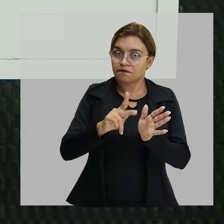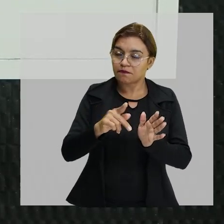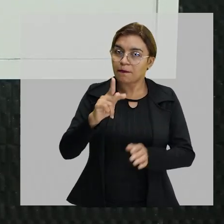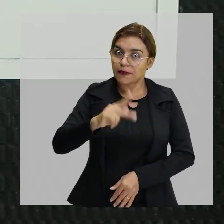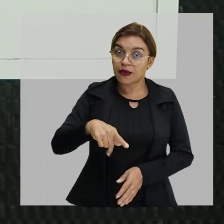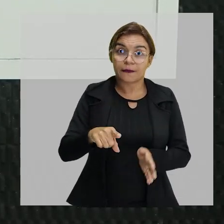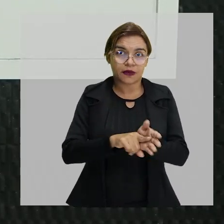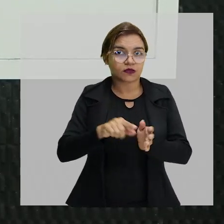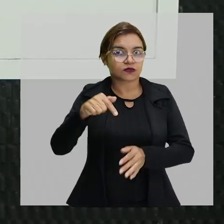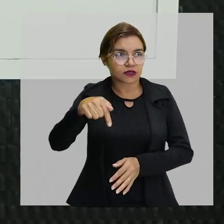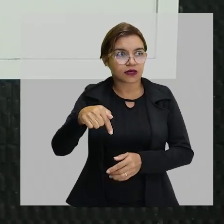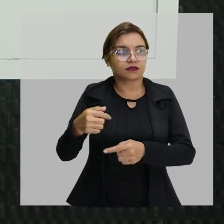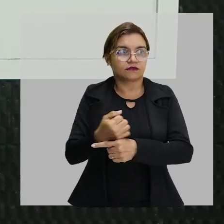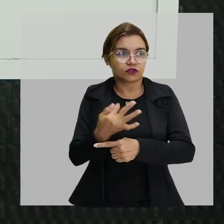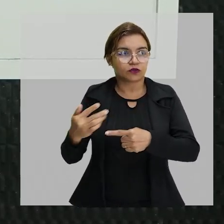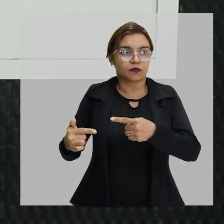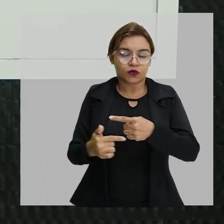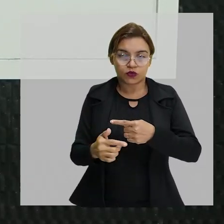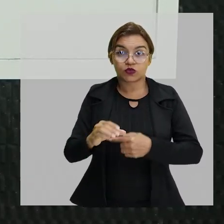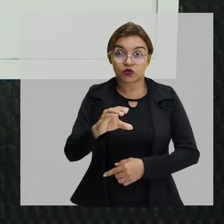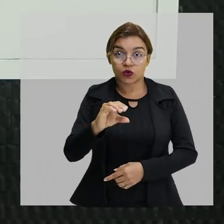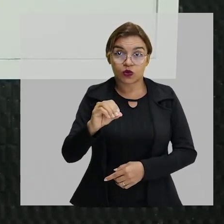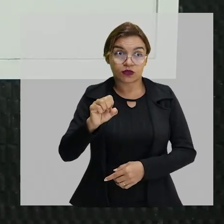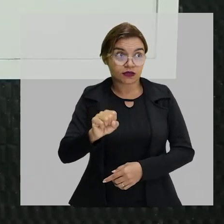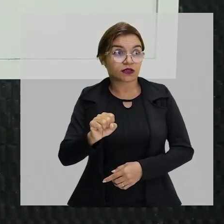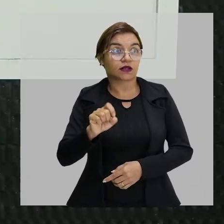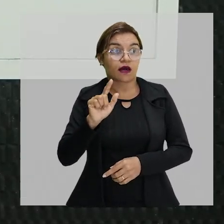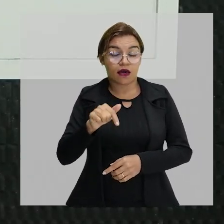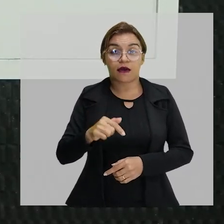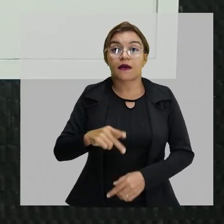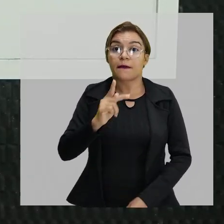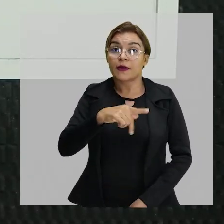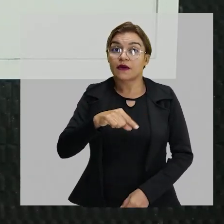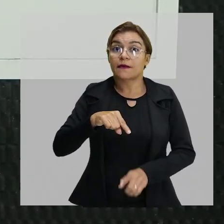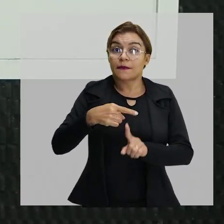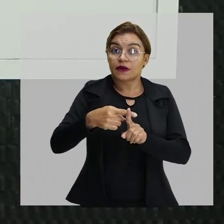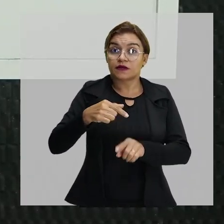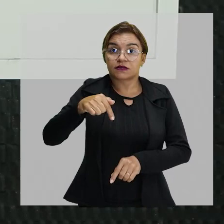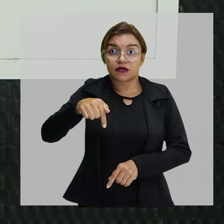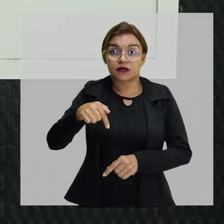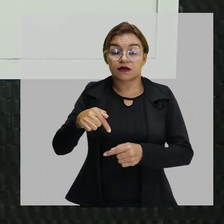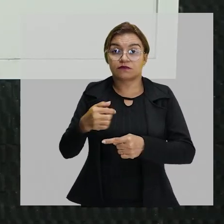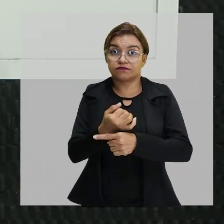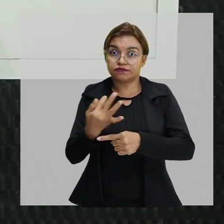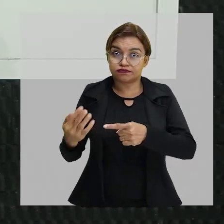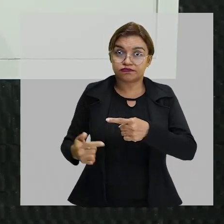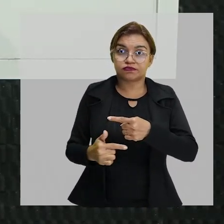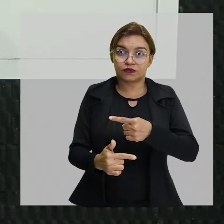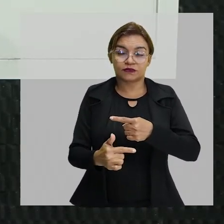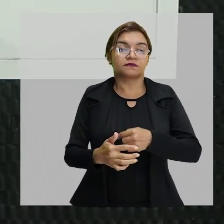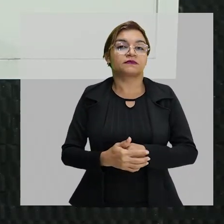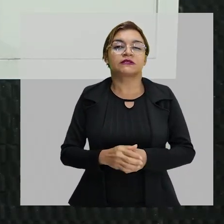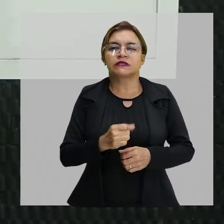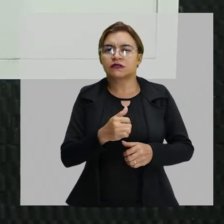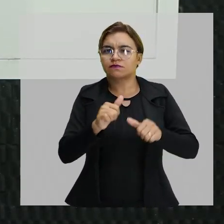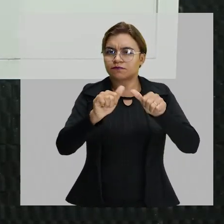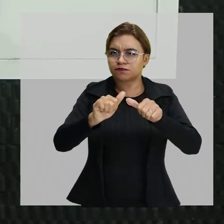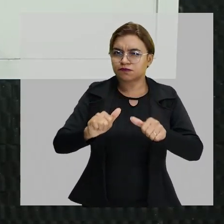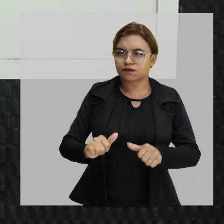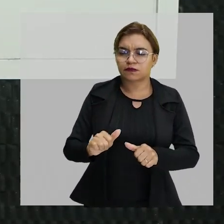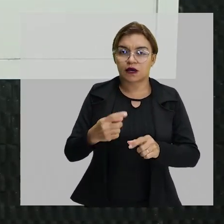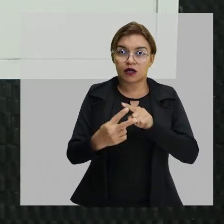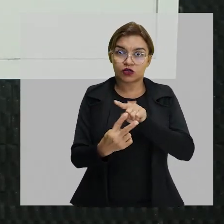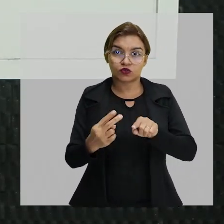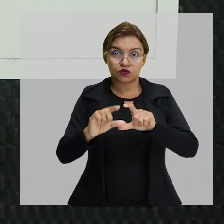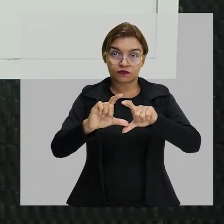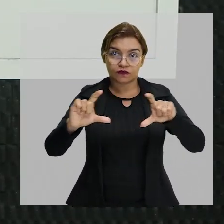aqui no cosseno é a soma dividido por 2, né? Então, se você for analisar as duas fórmulas, né?